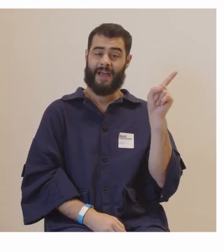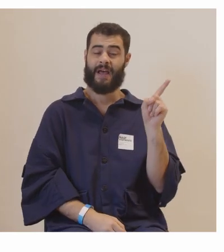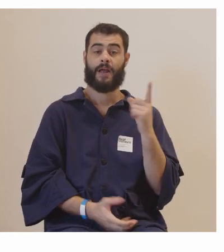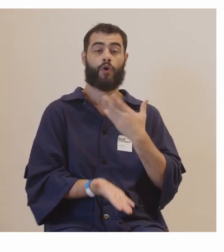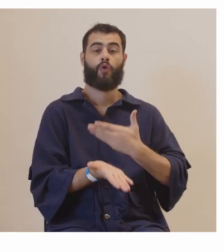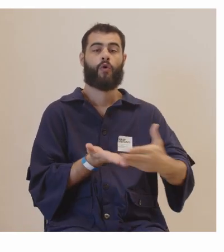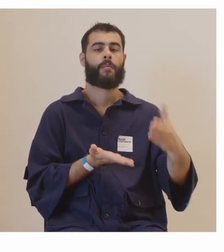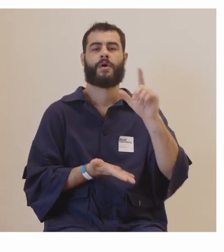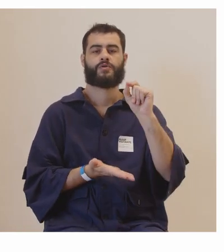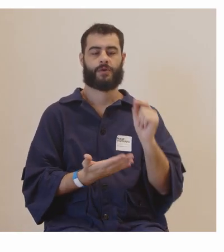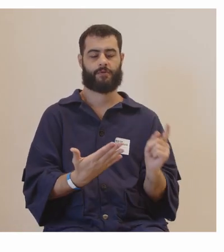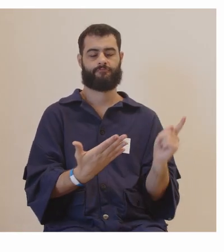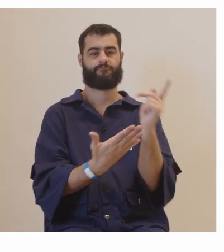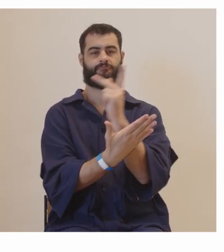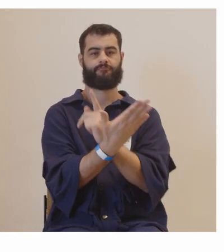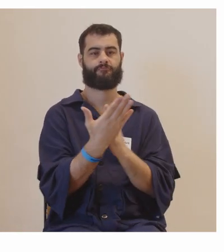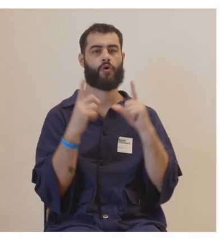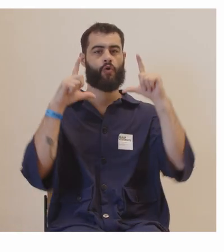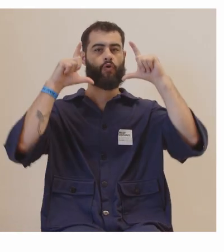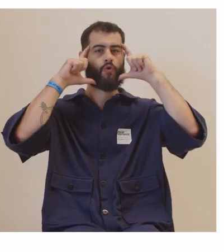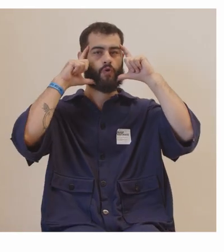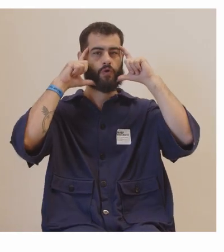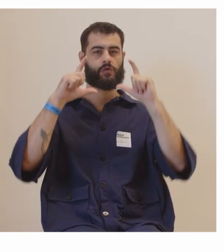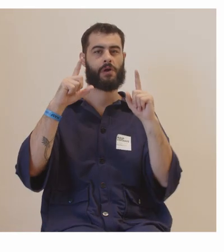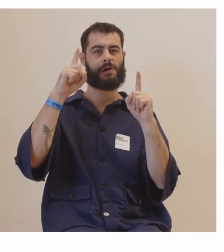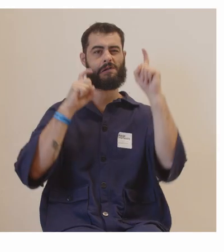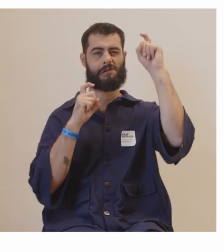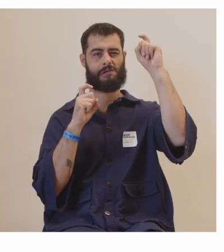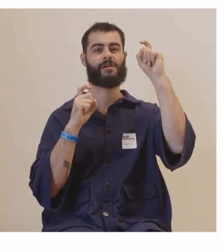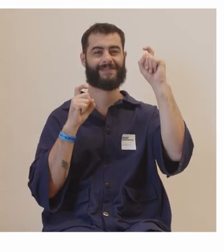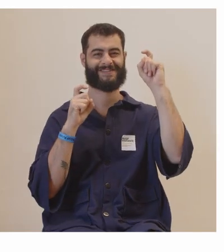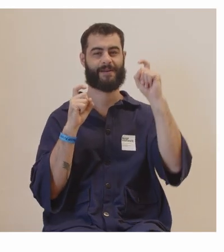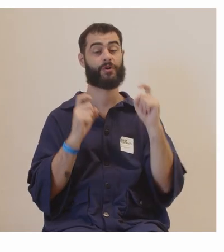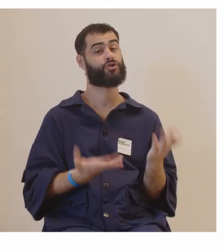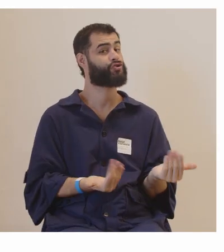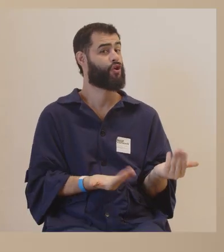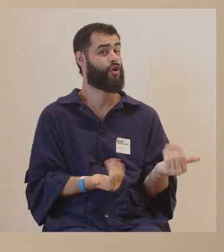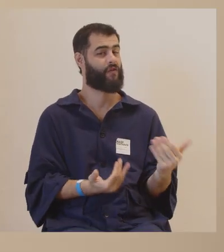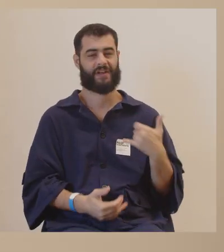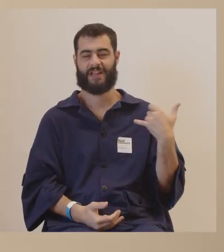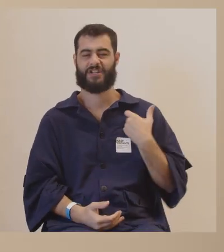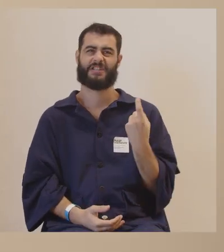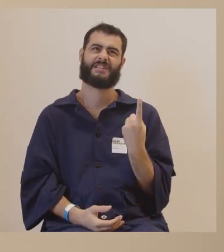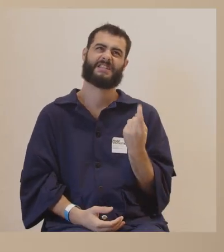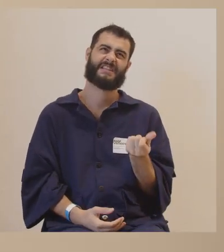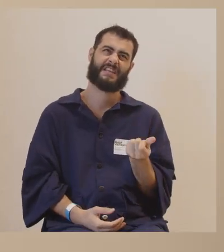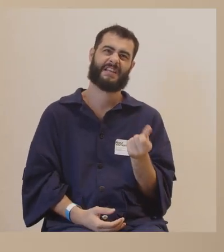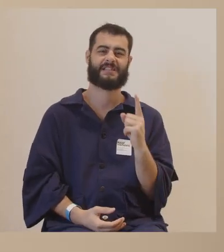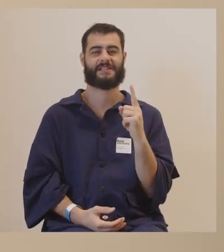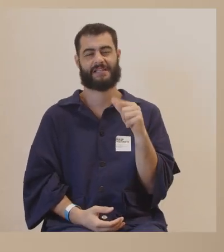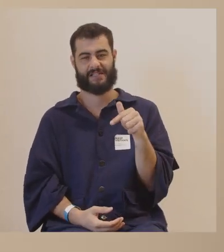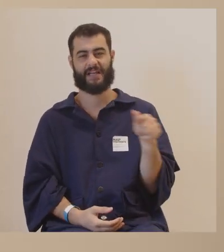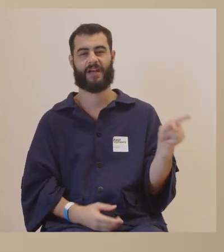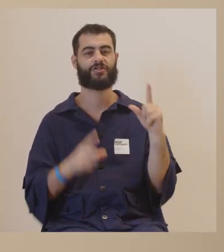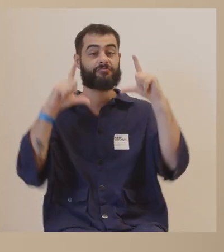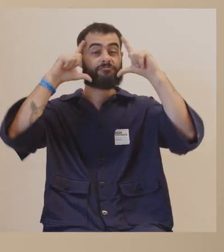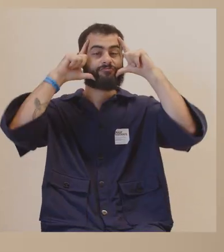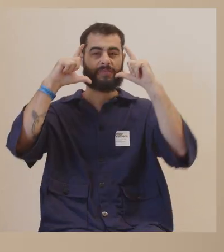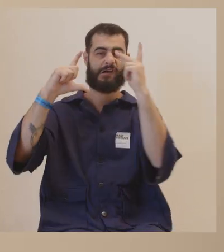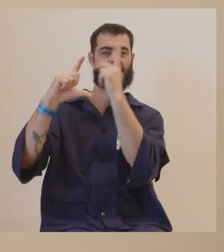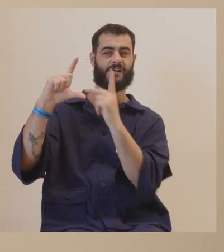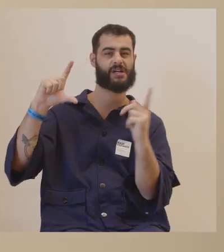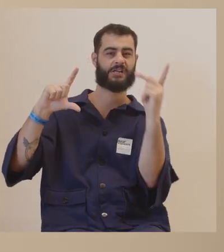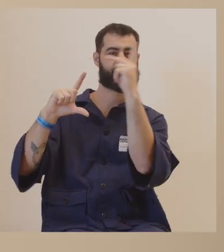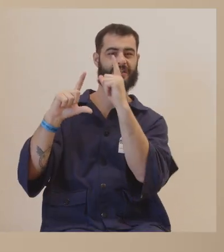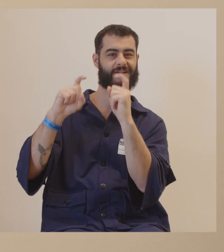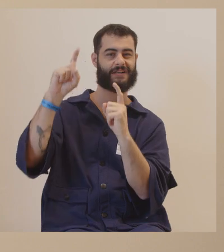primeiro fazendo desenhos de caricatura, etc., ainda muito adolescente. Ele tinha 16, 17 anos quando ele fazia essas caricaturas, começou a